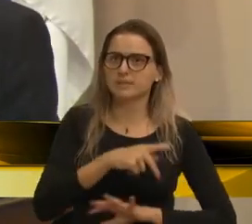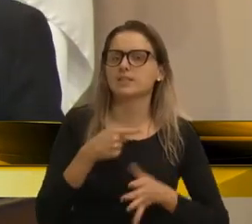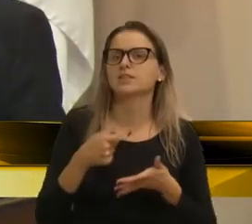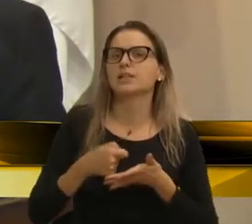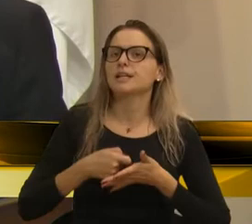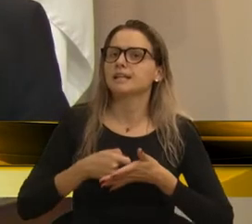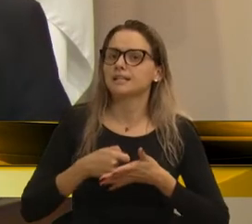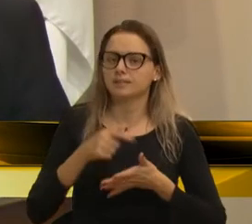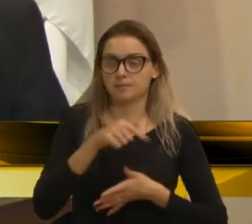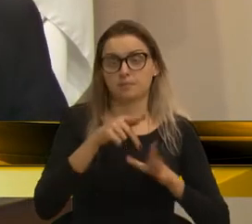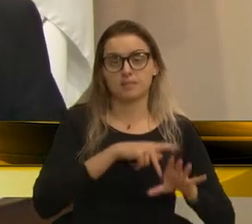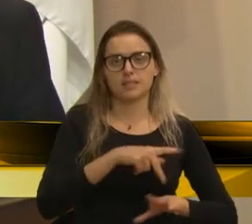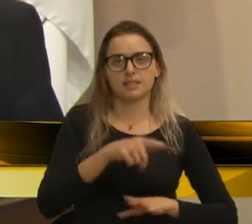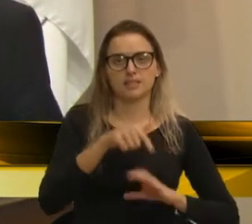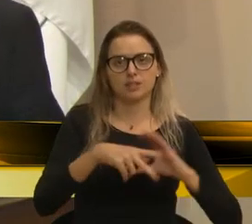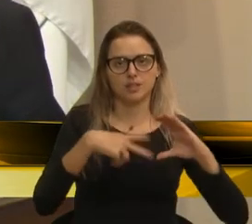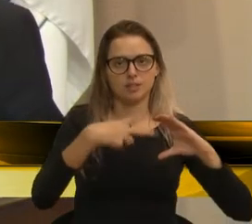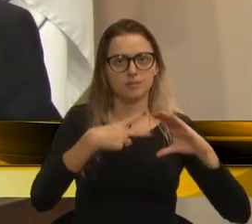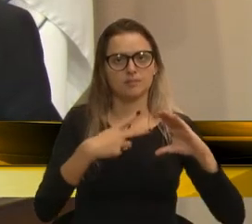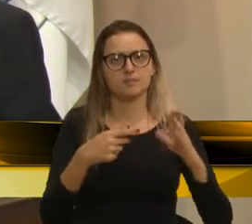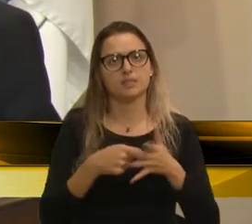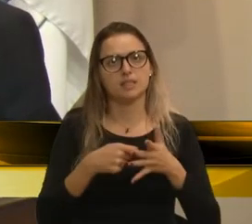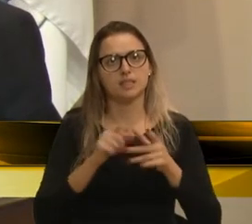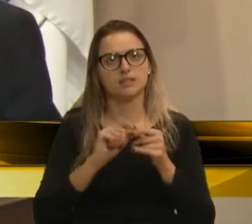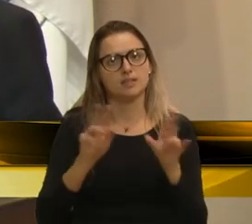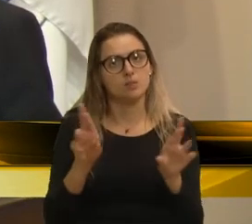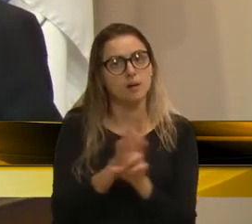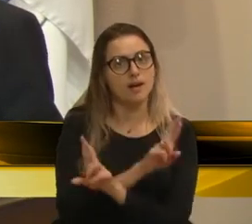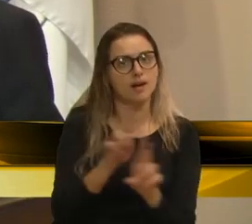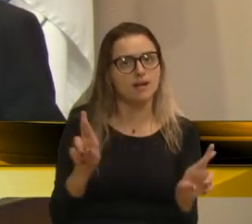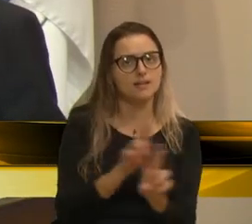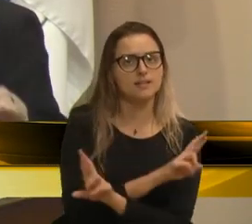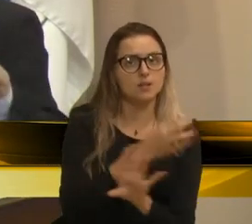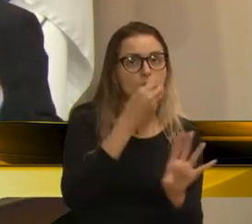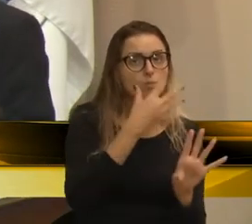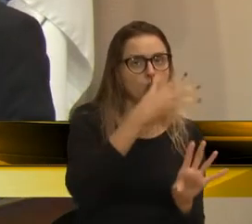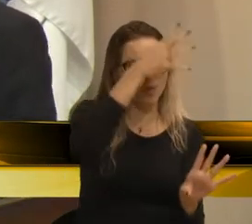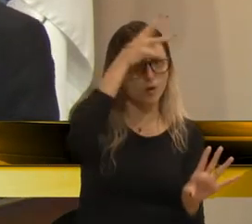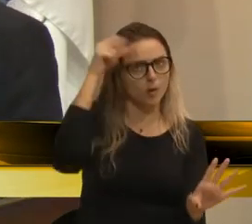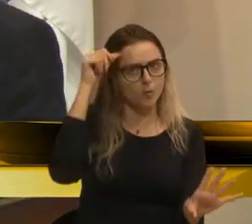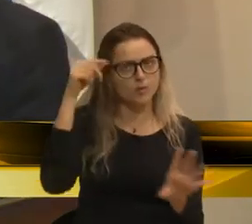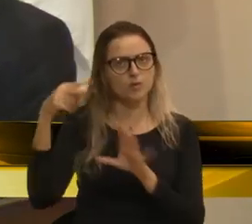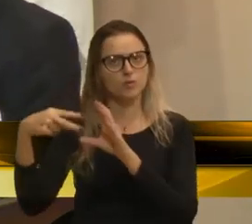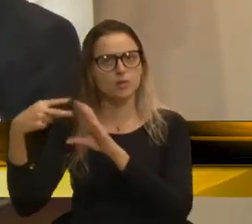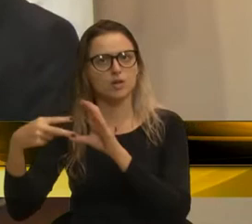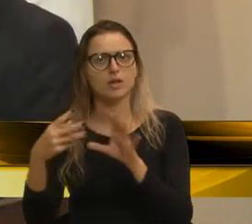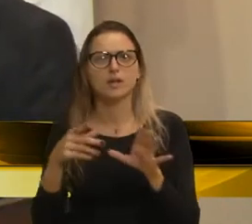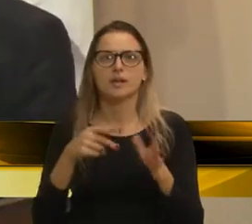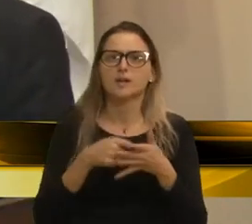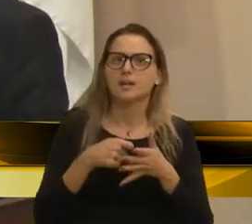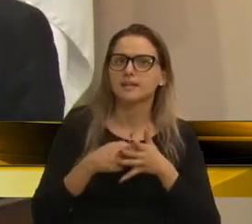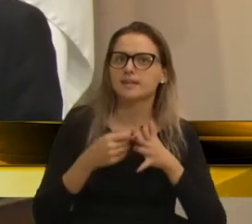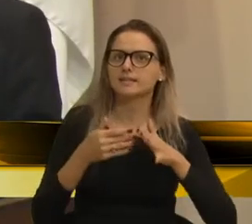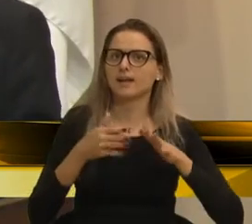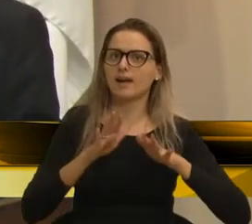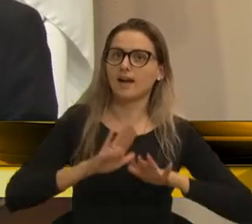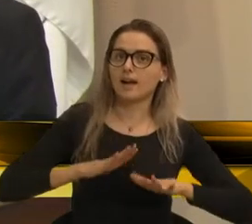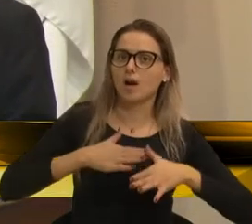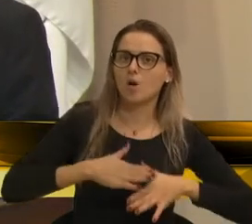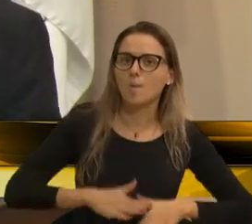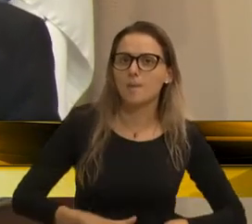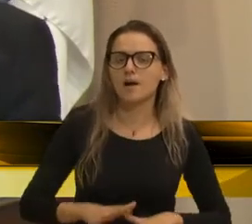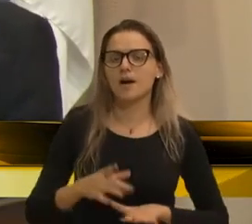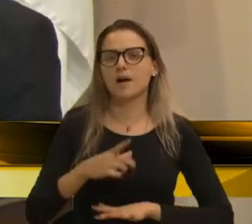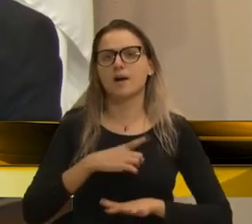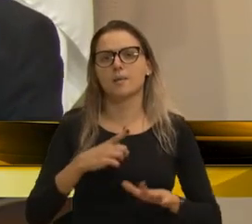como presidente da casa, fazer uma boa relação com o Executivo. Uma boa relação, uma relação para baixar um pouquinho a poeira, para conversar, para